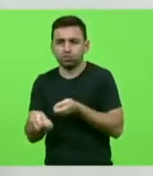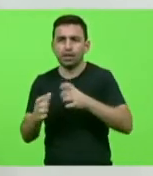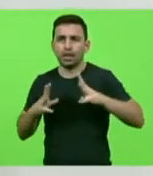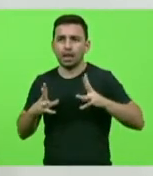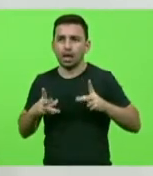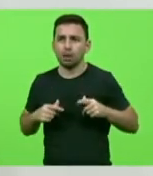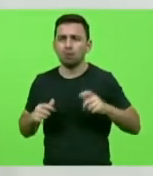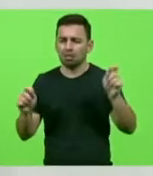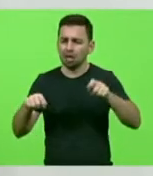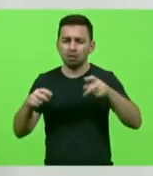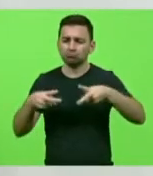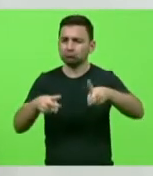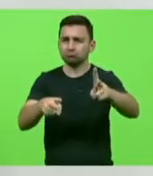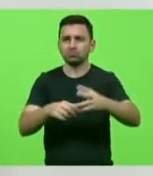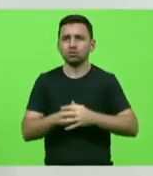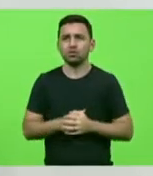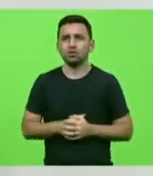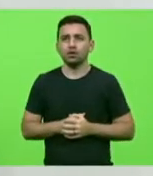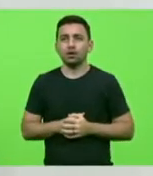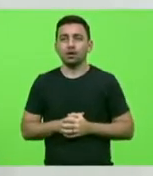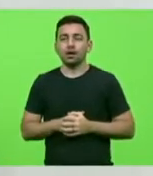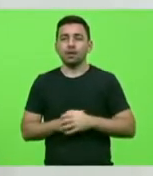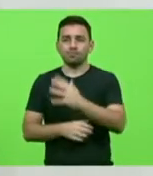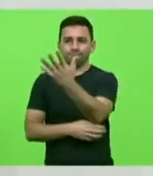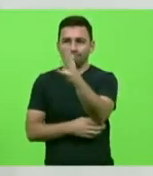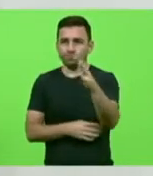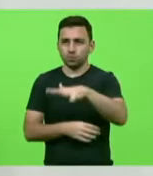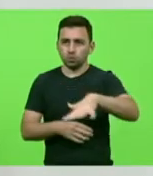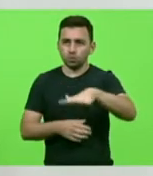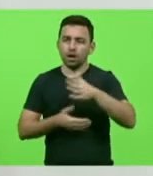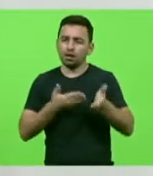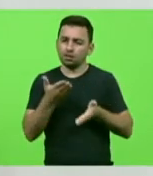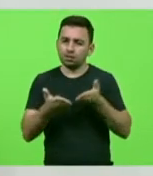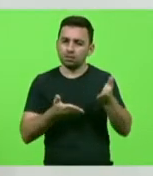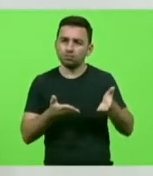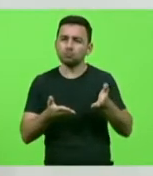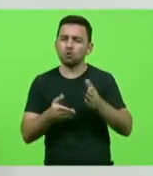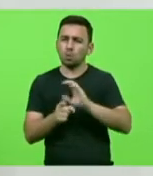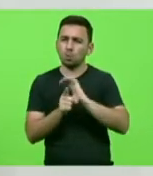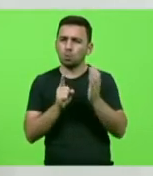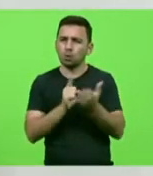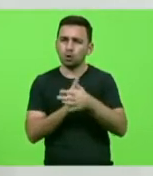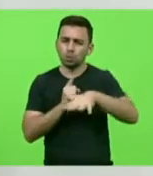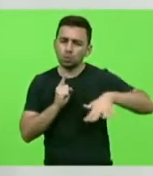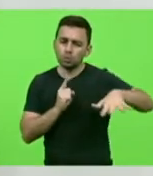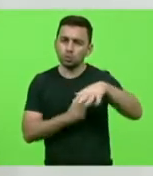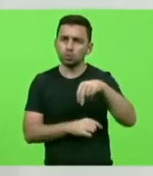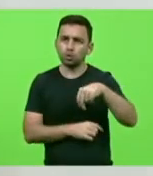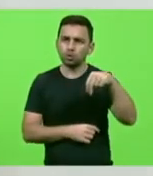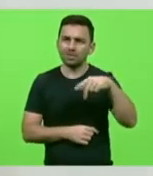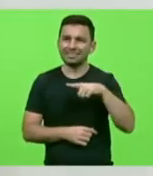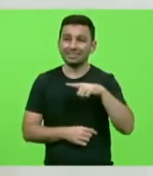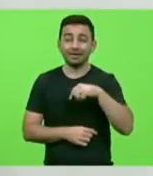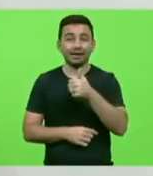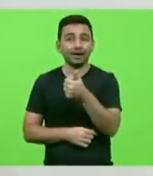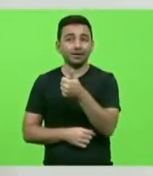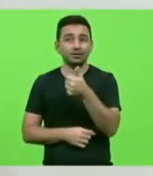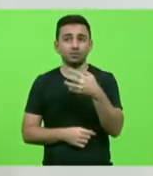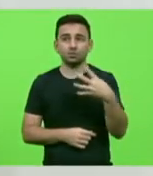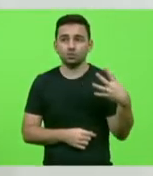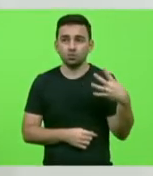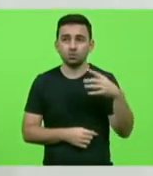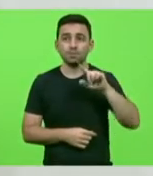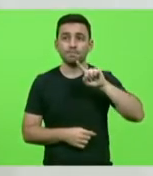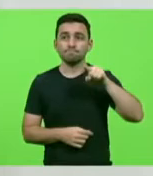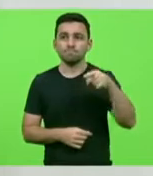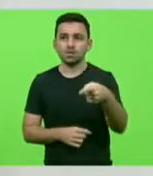ideia. O parque vai atender, como disse, toda a comunidade da região norte, tem 14 mil